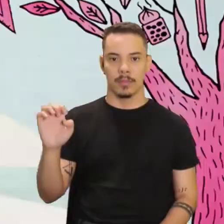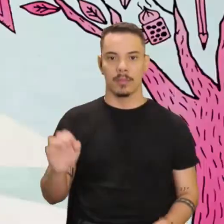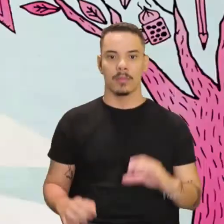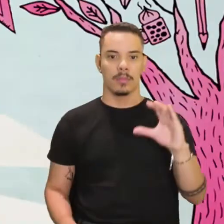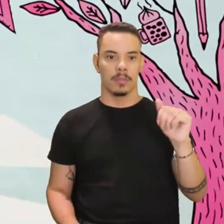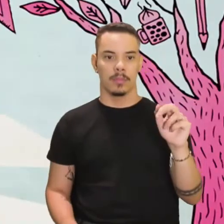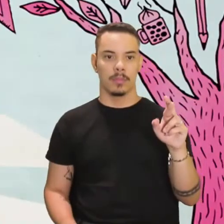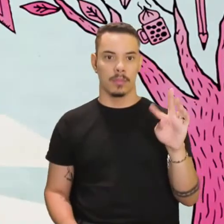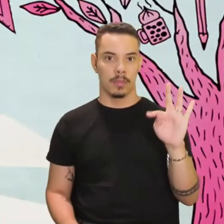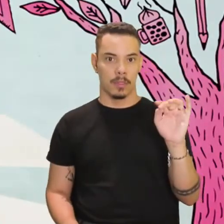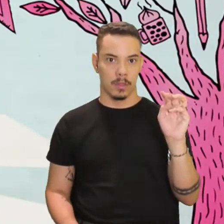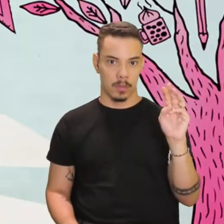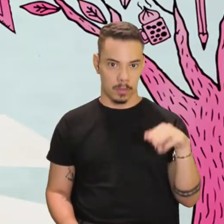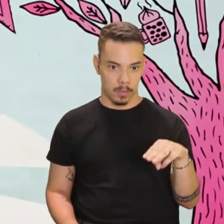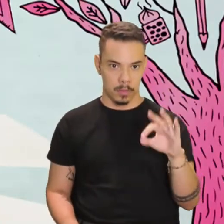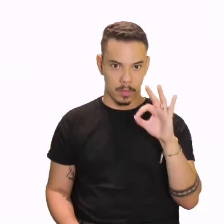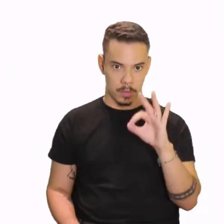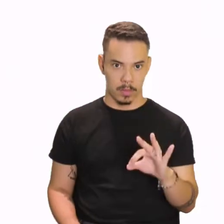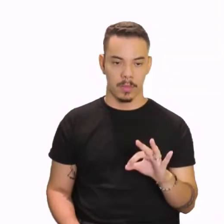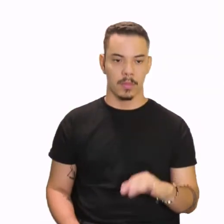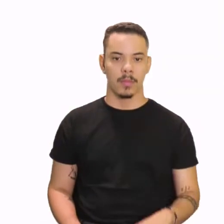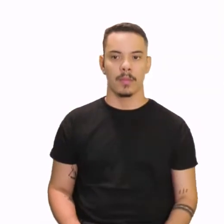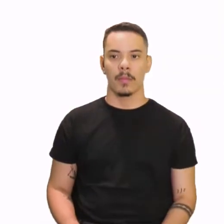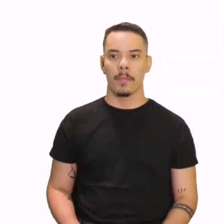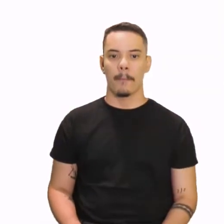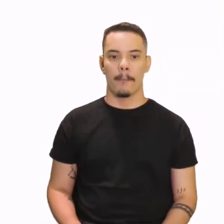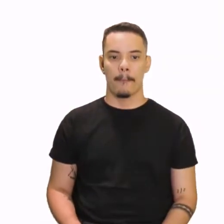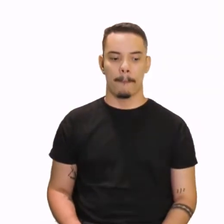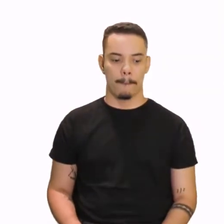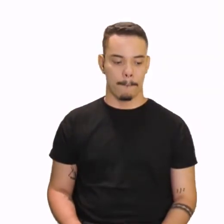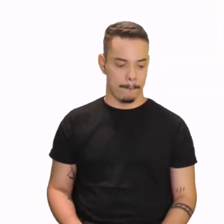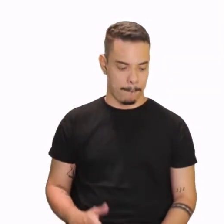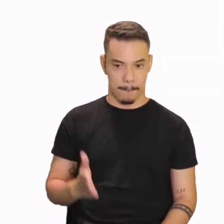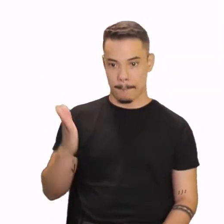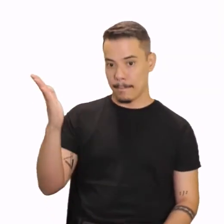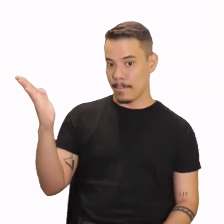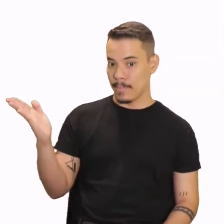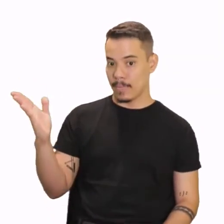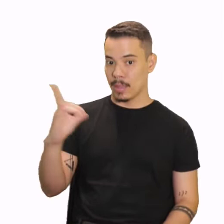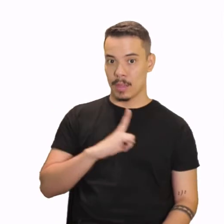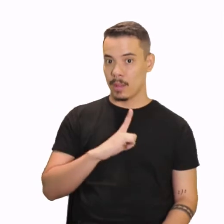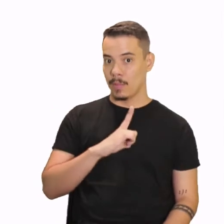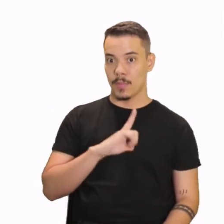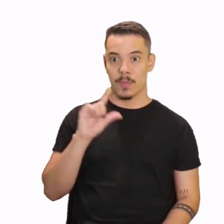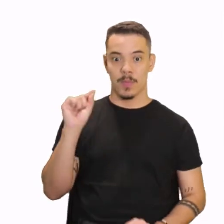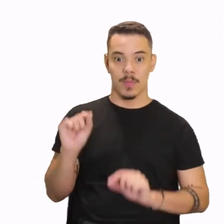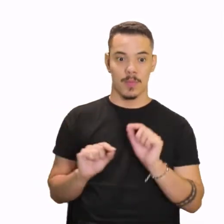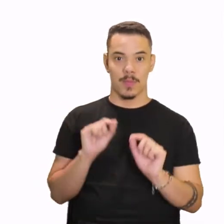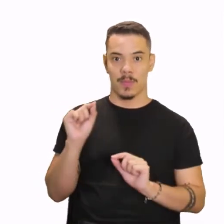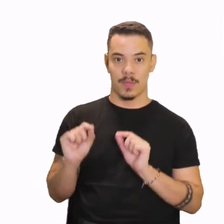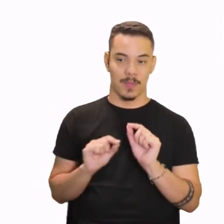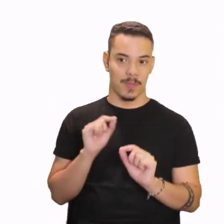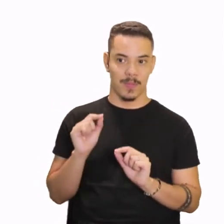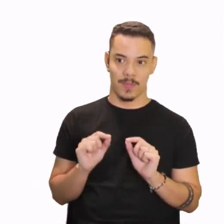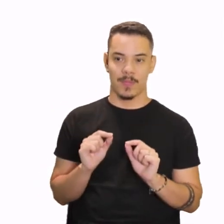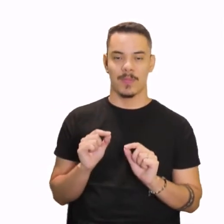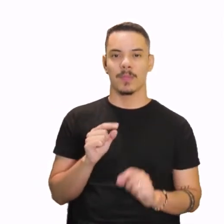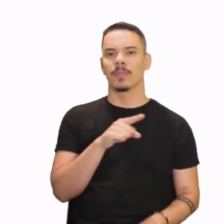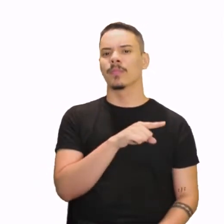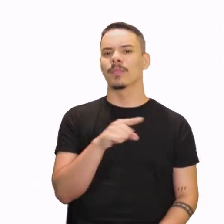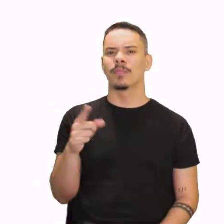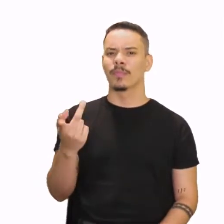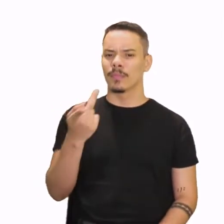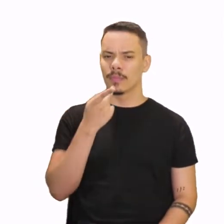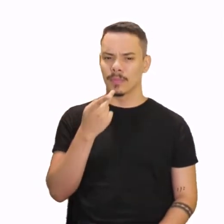beleza vamos lá Aqui nós temos o seguinte Olha só você vai